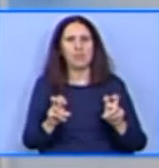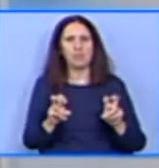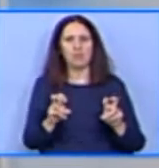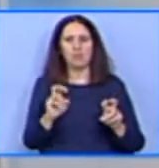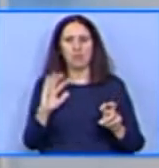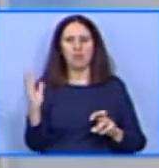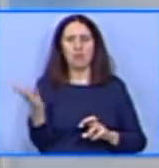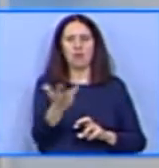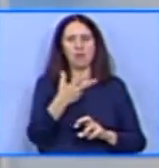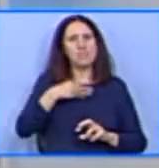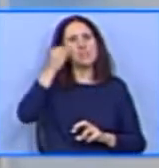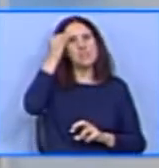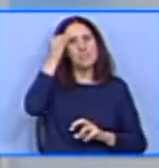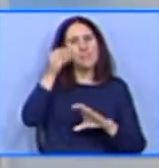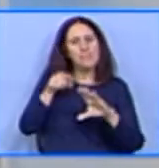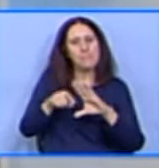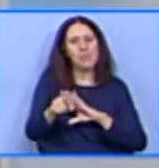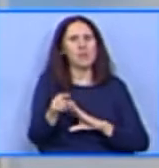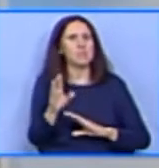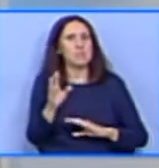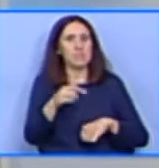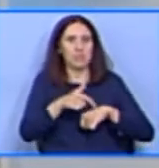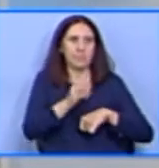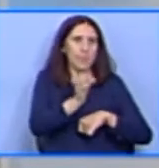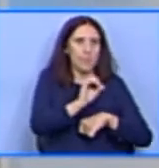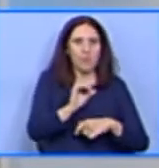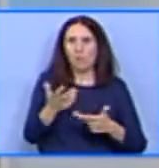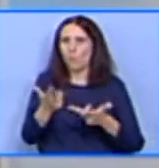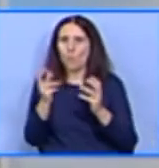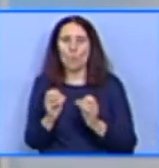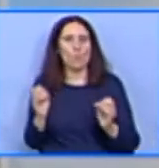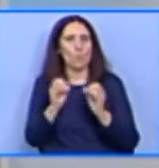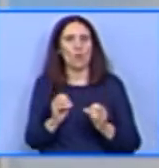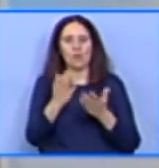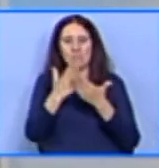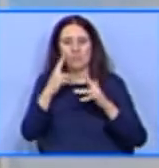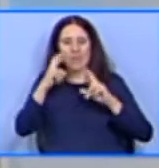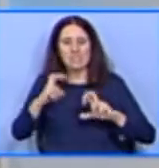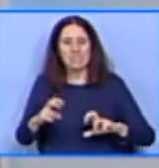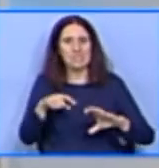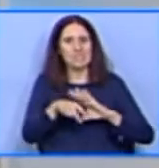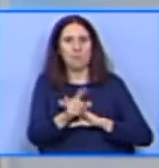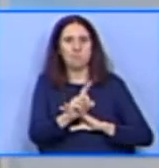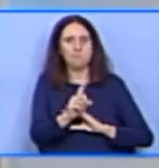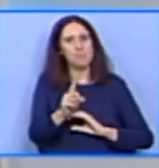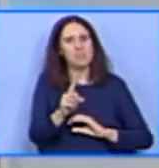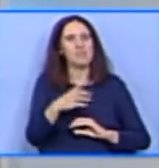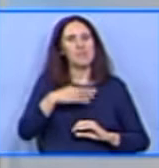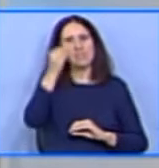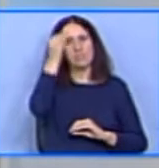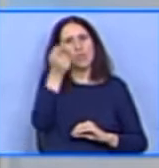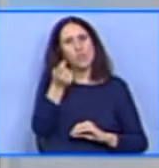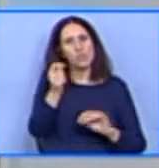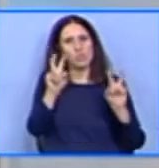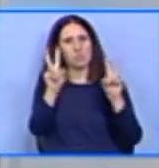nossa volta e gostava de saber mais qualquer coisa, mas não temos nem tempo nem disponibilidade para estar a estudar aquilo a fundo. No entanto, gostaríamos de saber qualquer coisa